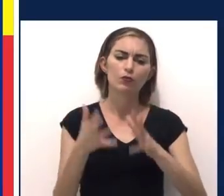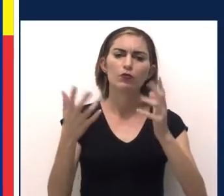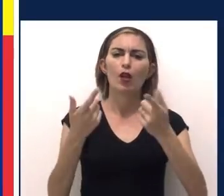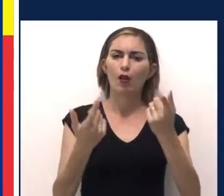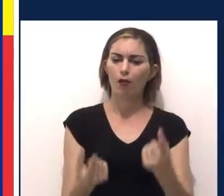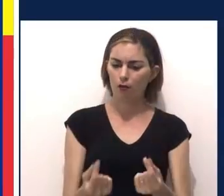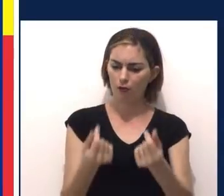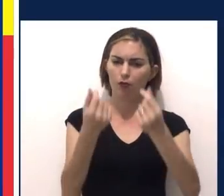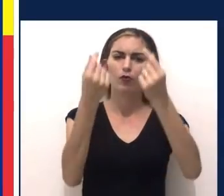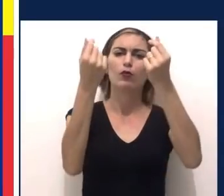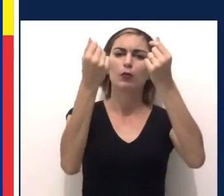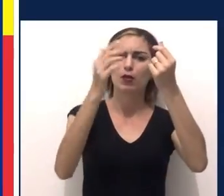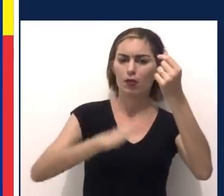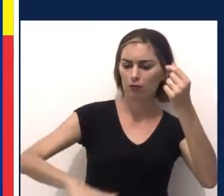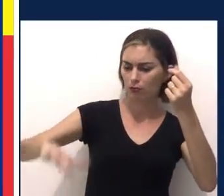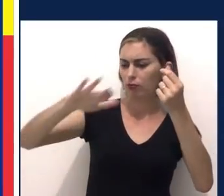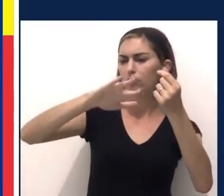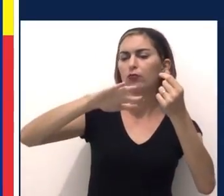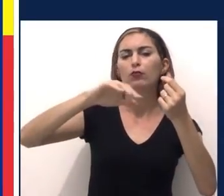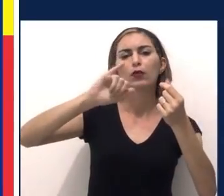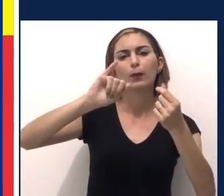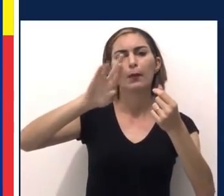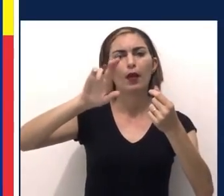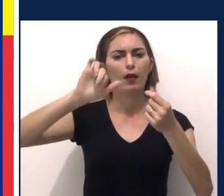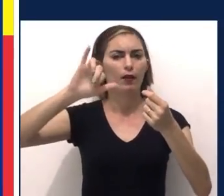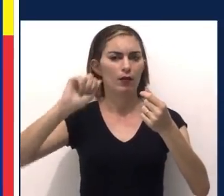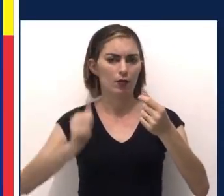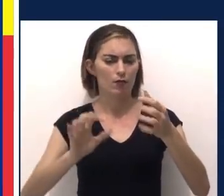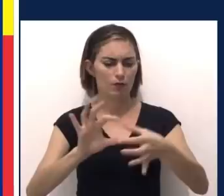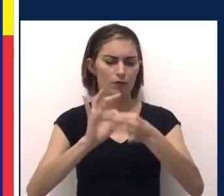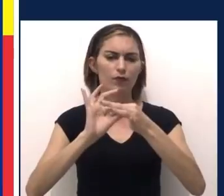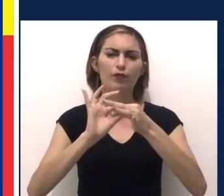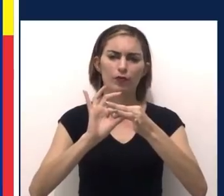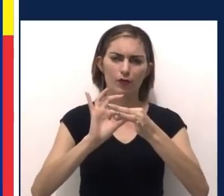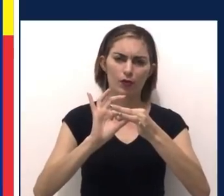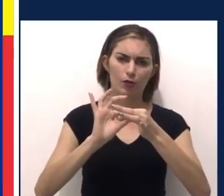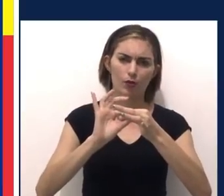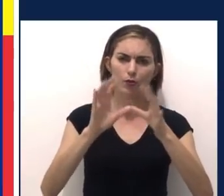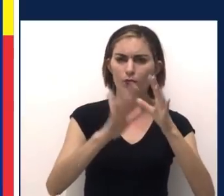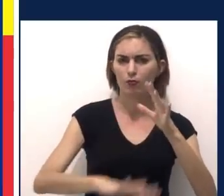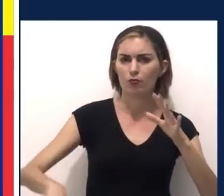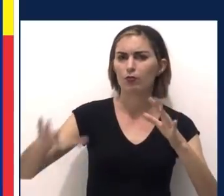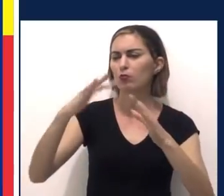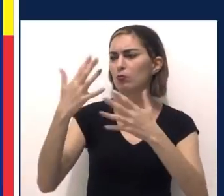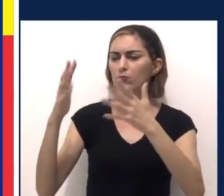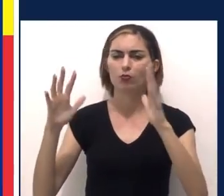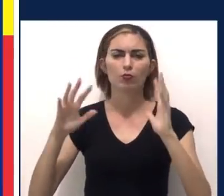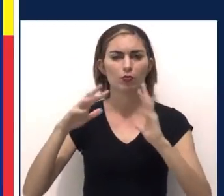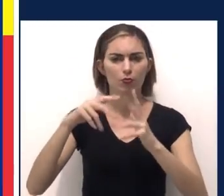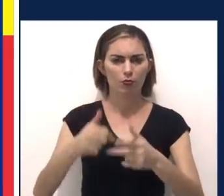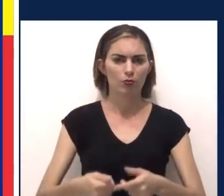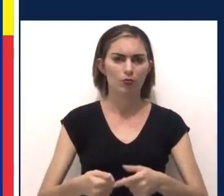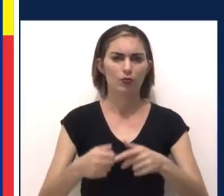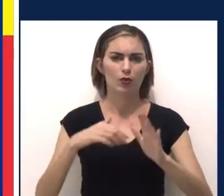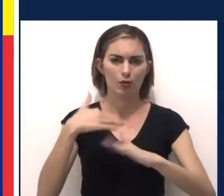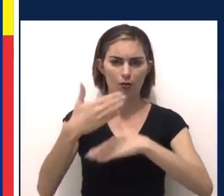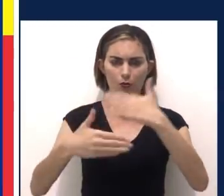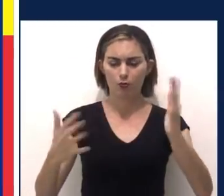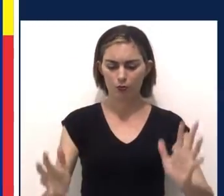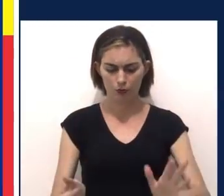Dinamizou o quê? A economia da Península Ibérica, que se vinculava ao mundo oriental,